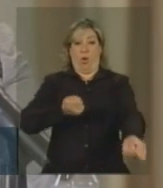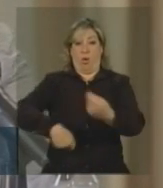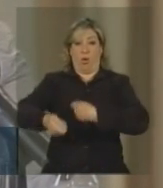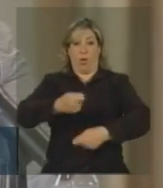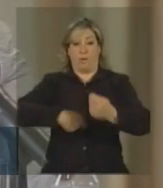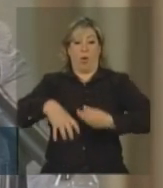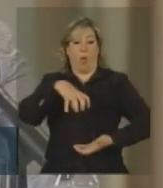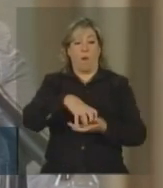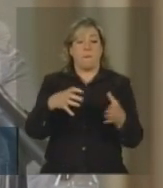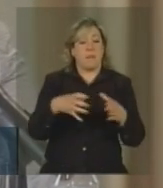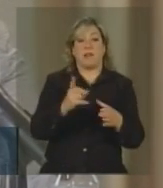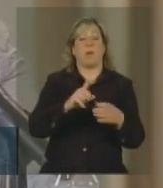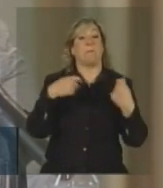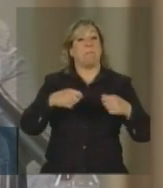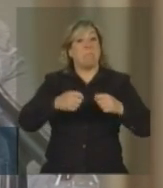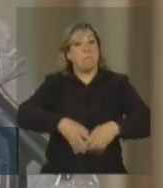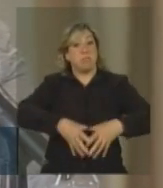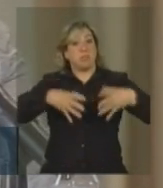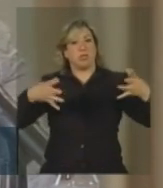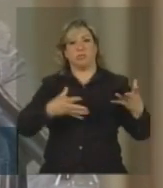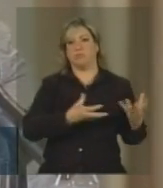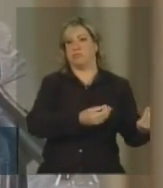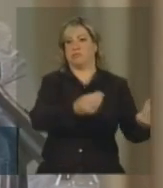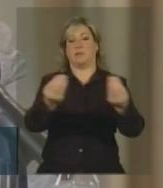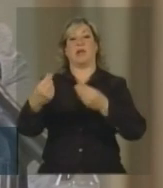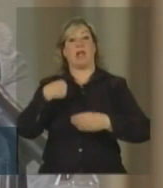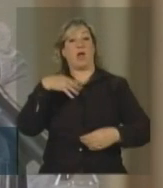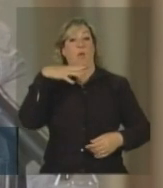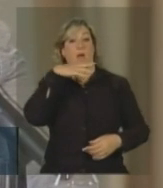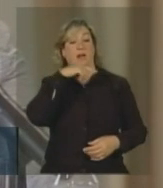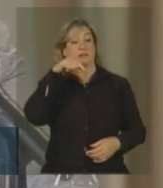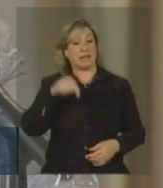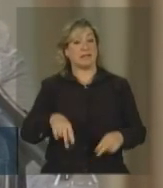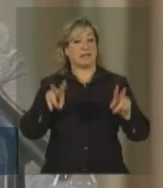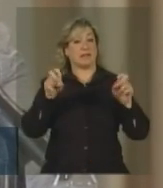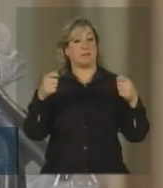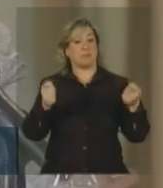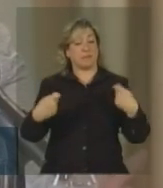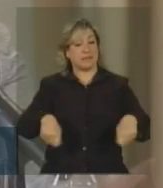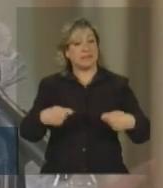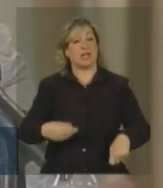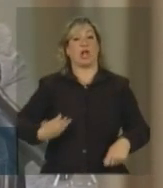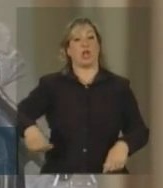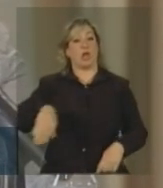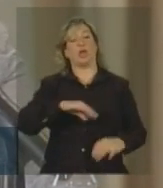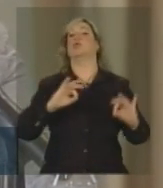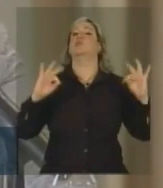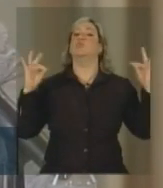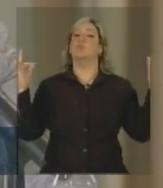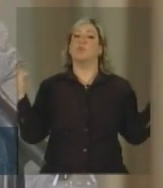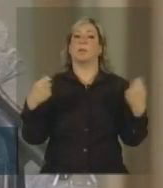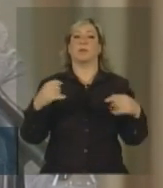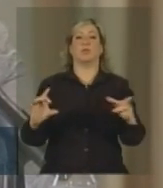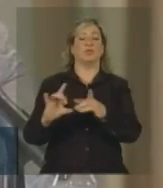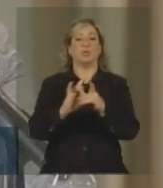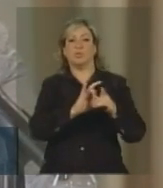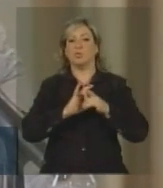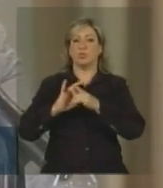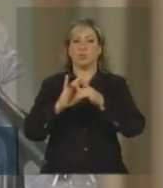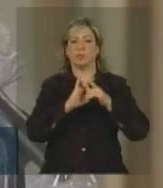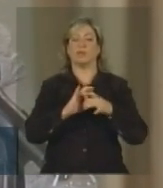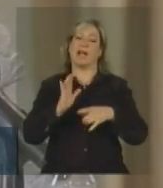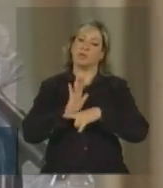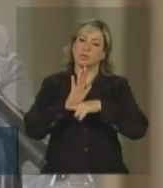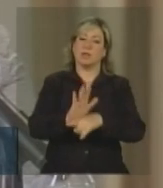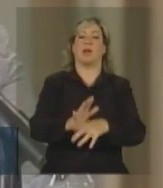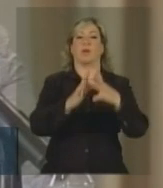grupo pequeno de países. Acho que é uma questão que nós temos de procurar a solução conjuntamente,